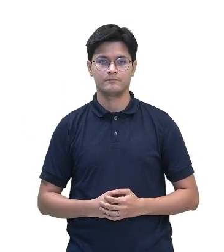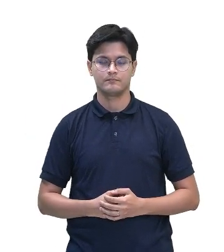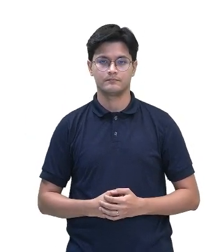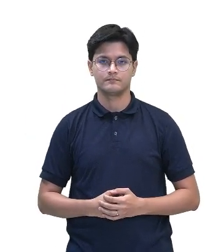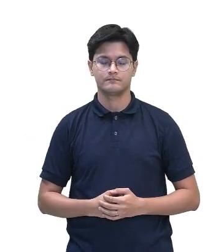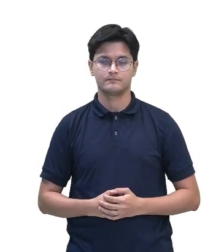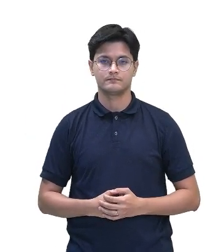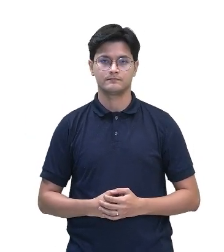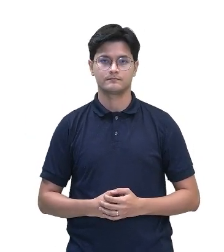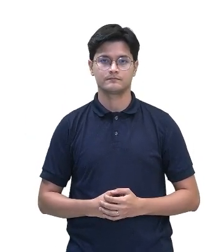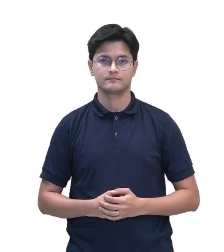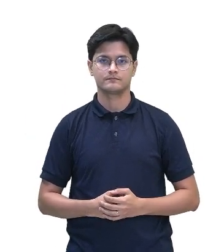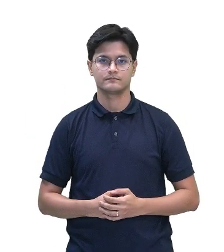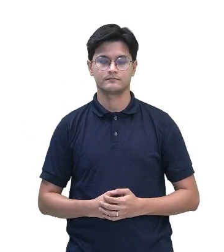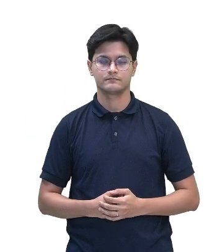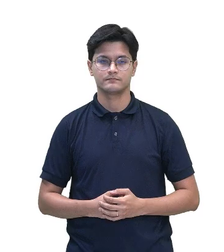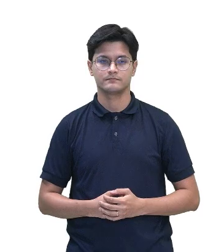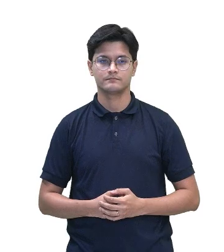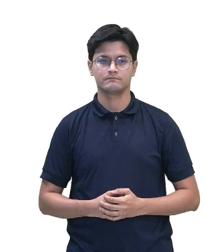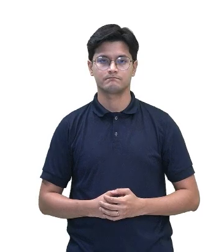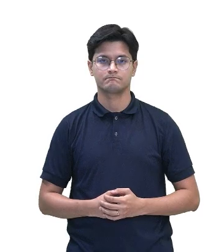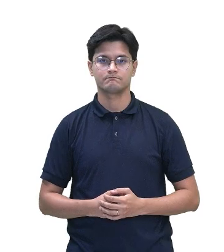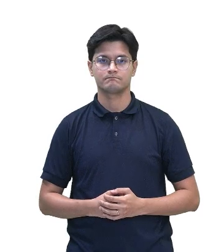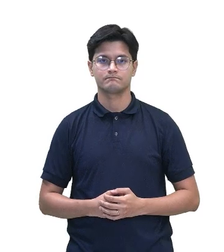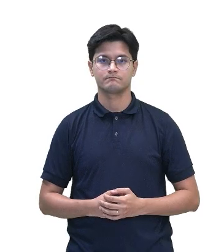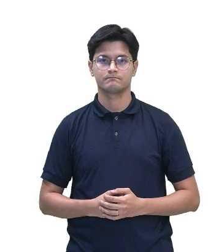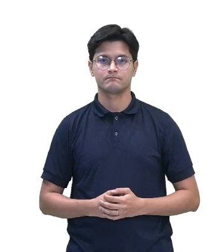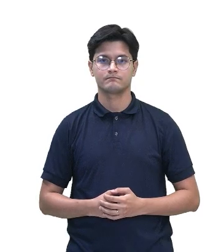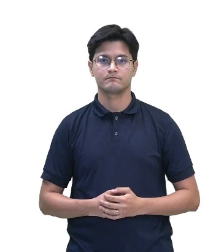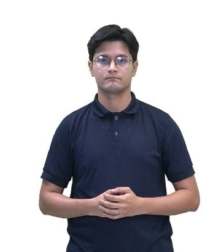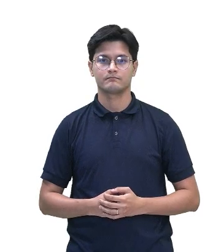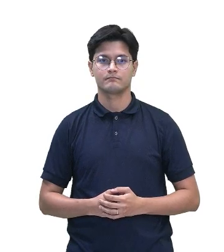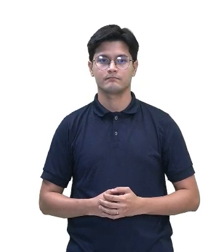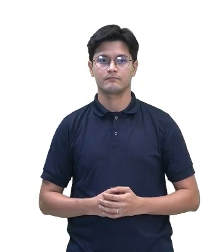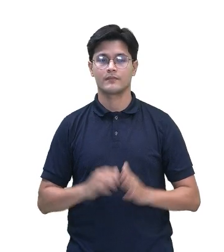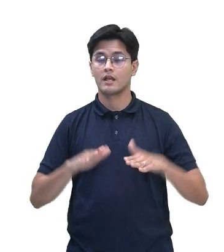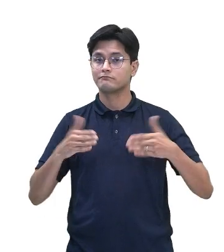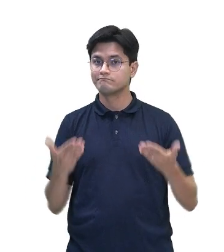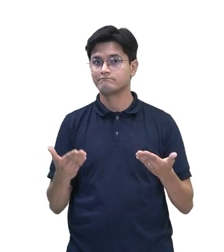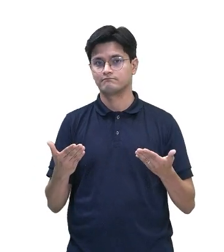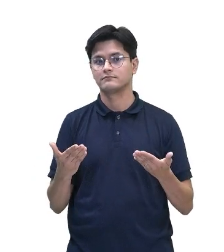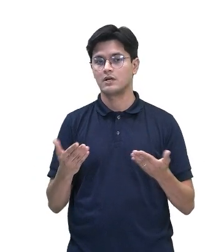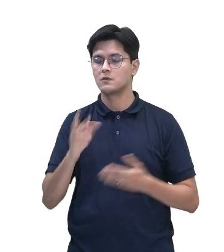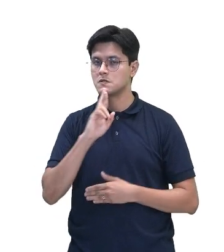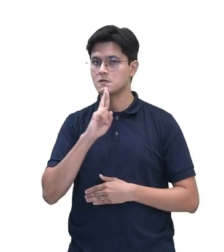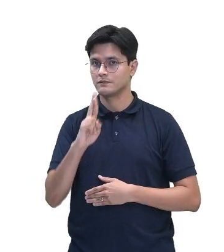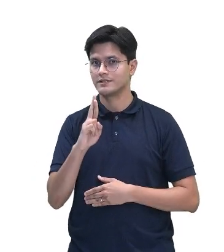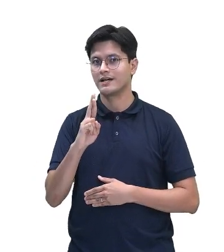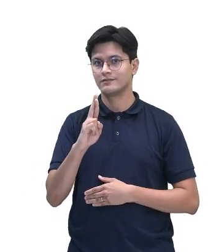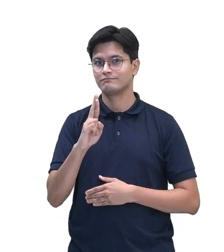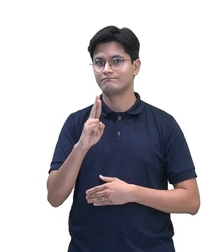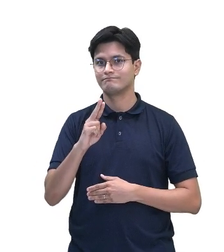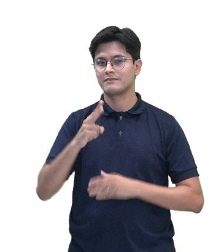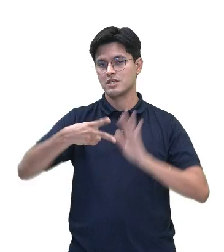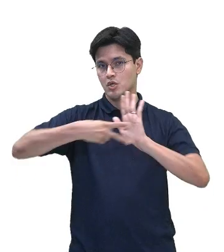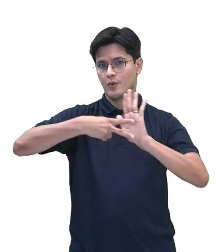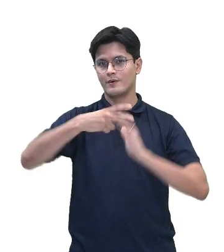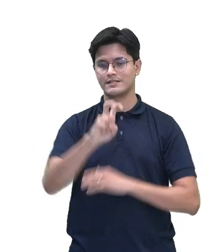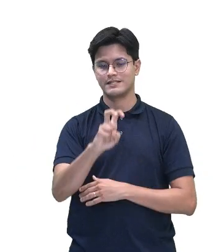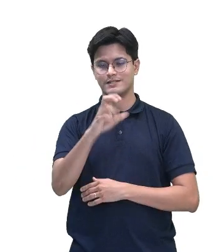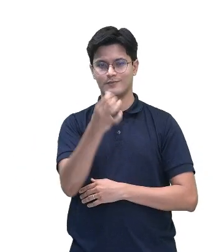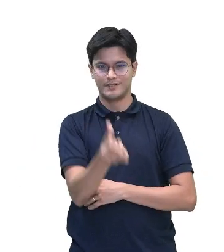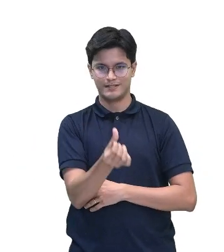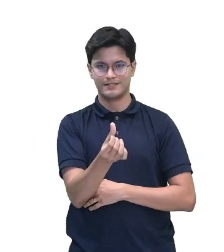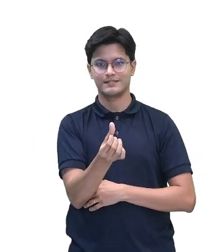4 mais 1, 5. Então vamos ter aí 50 aí 56. Bom, é dinheiro, então vou colocar aqui